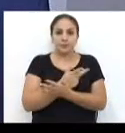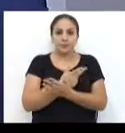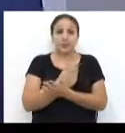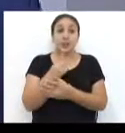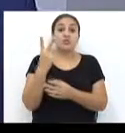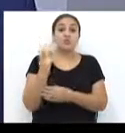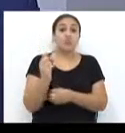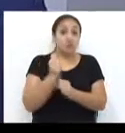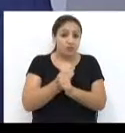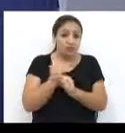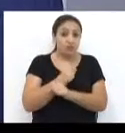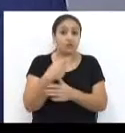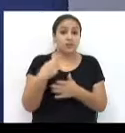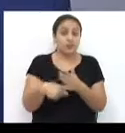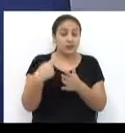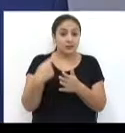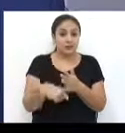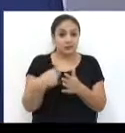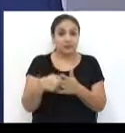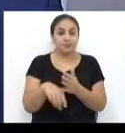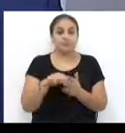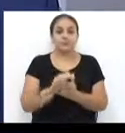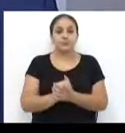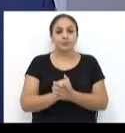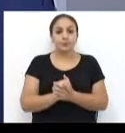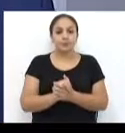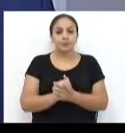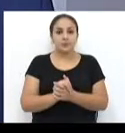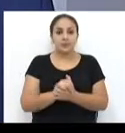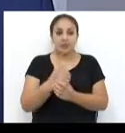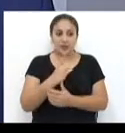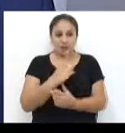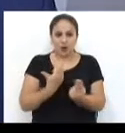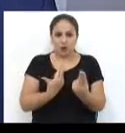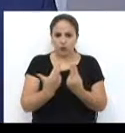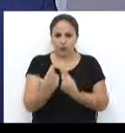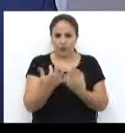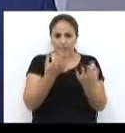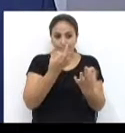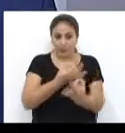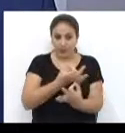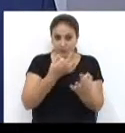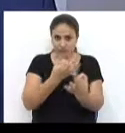foi feita por 20 anos. As operadoras receberam as rodovias em